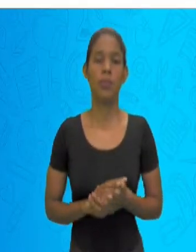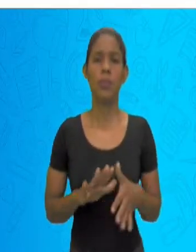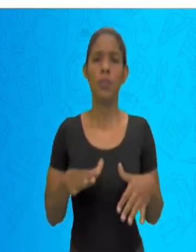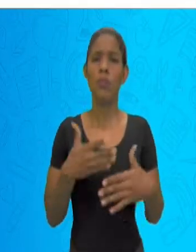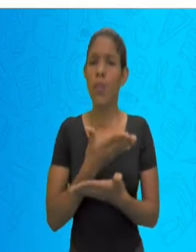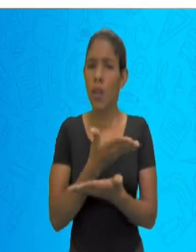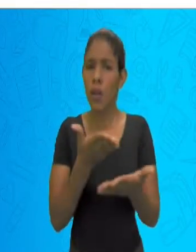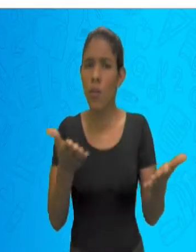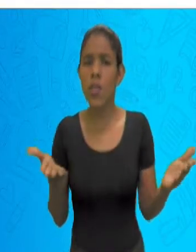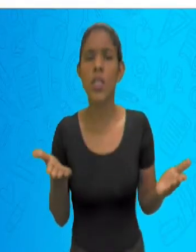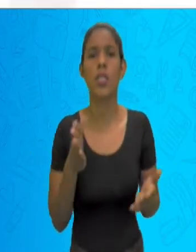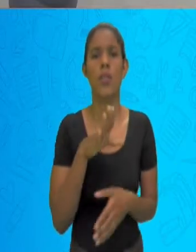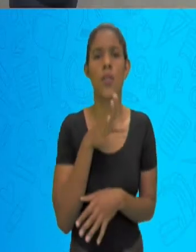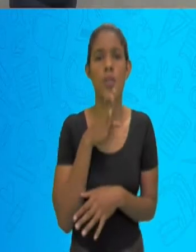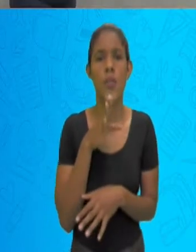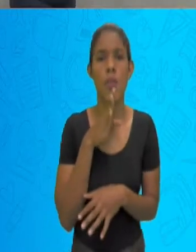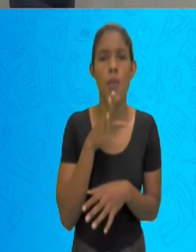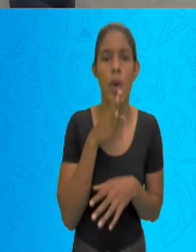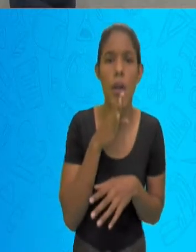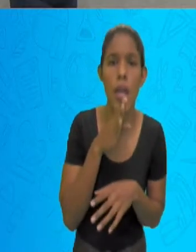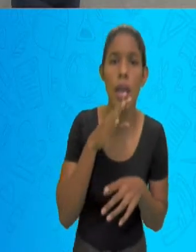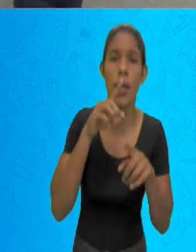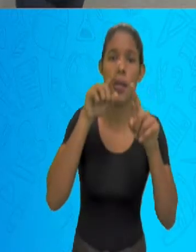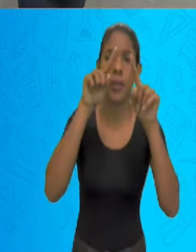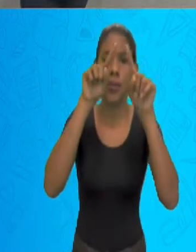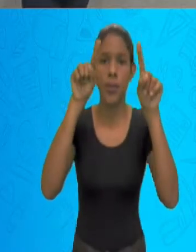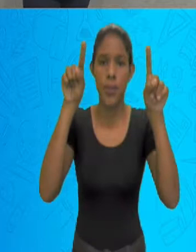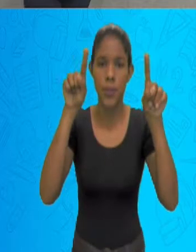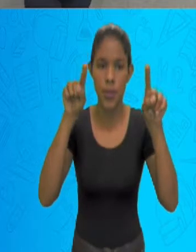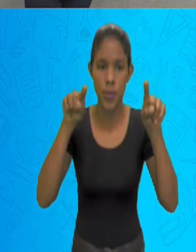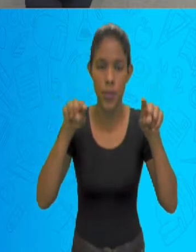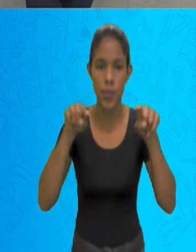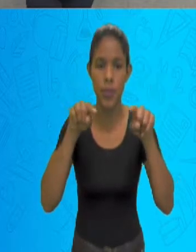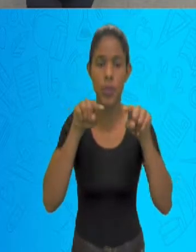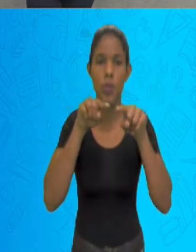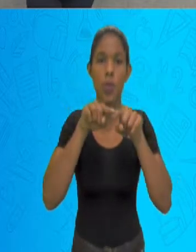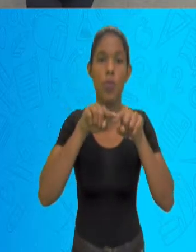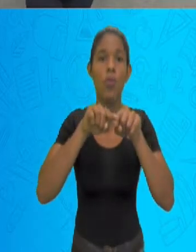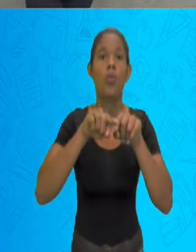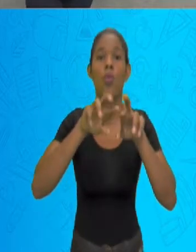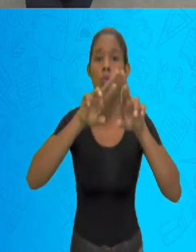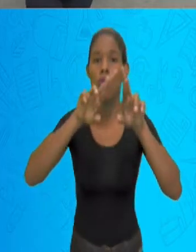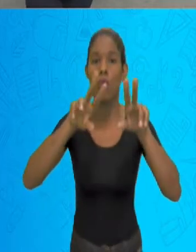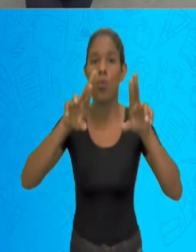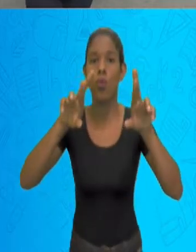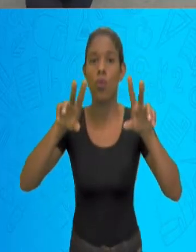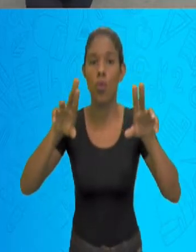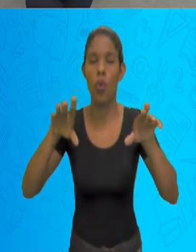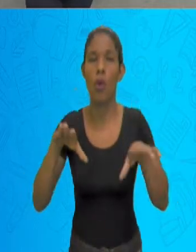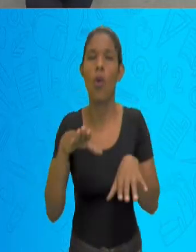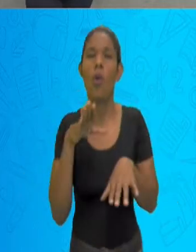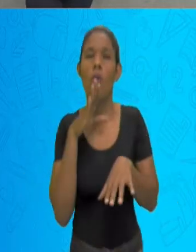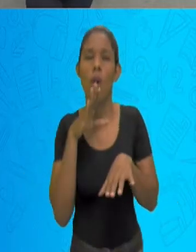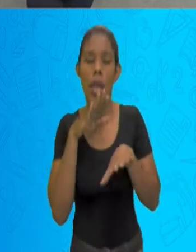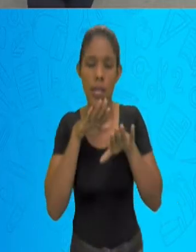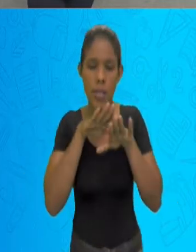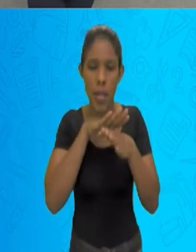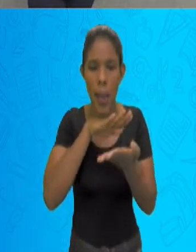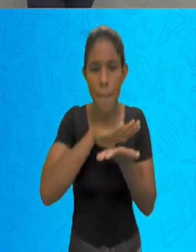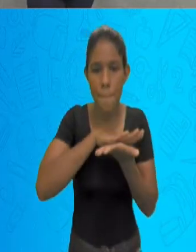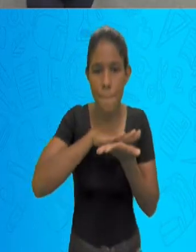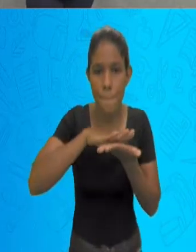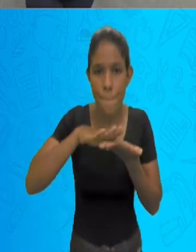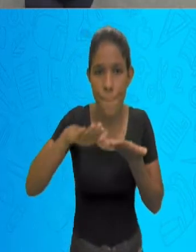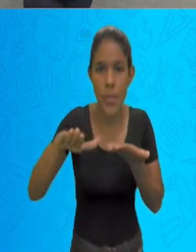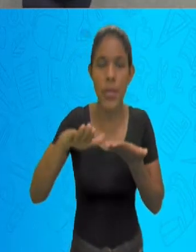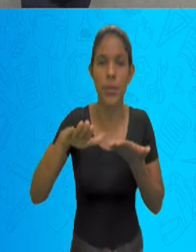Vocês conhecem as figuras planas? Eu acredito que sim. Nós costumamos ver em todos